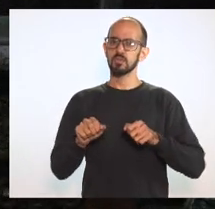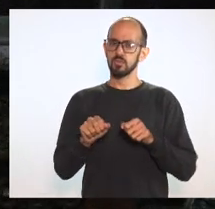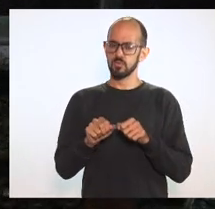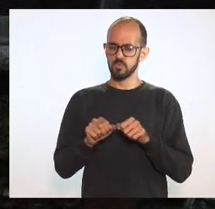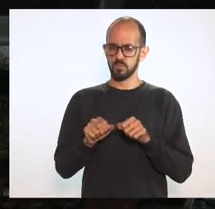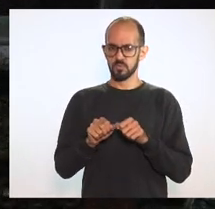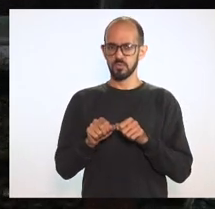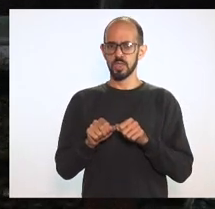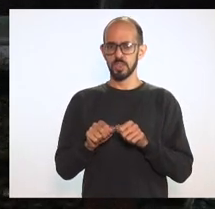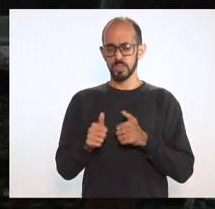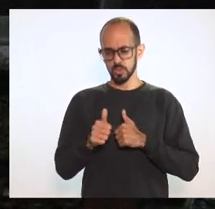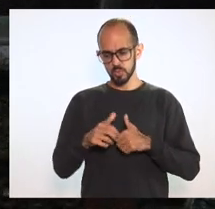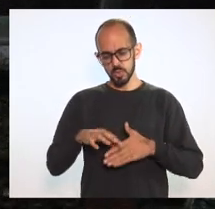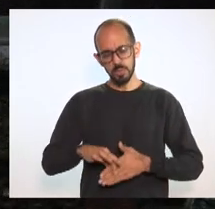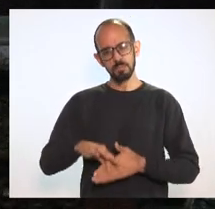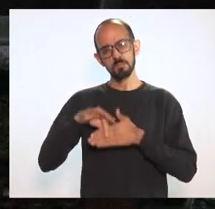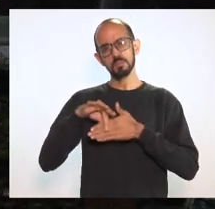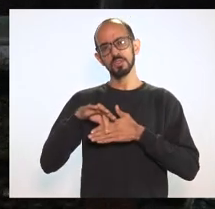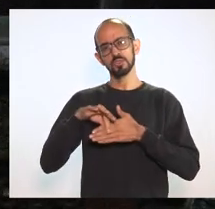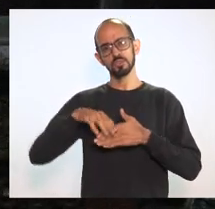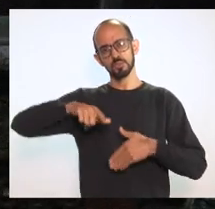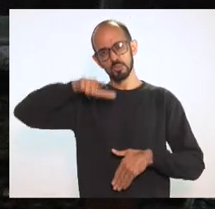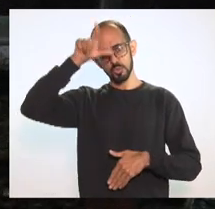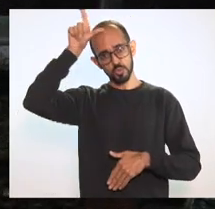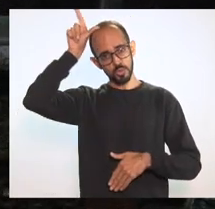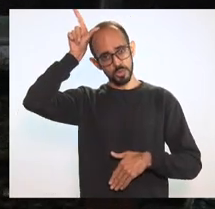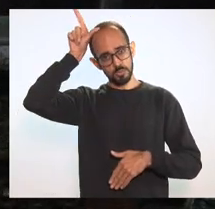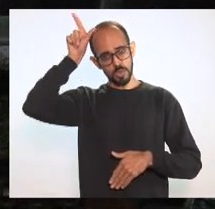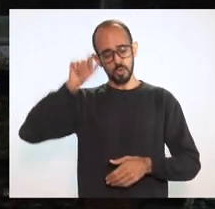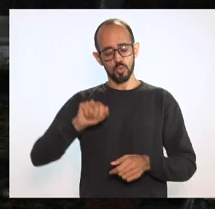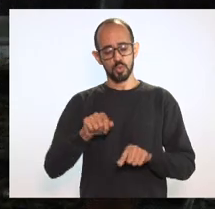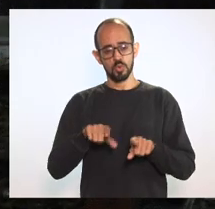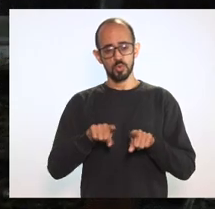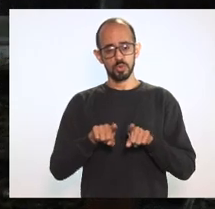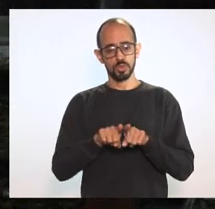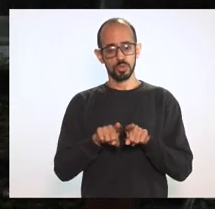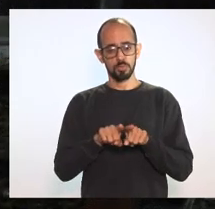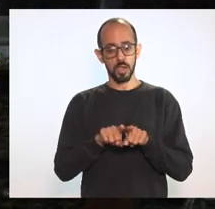pelo deputado Luiz Paulo. Quero aqui destacar que o meu município, em